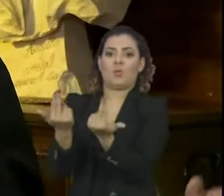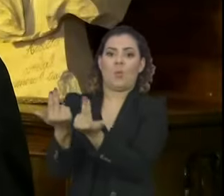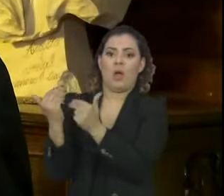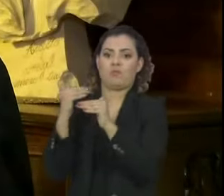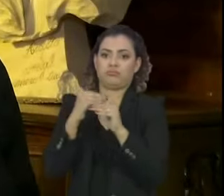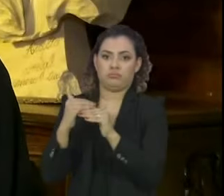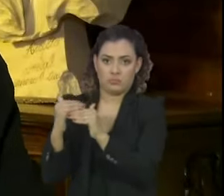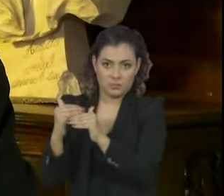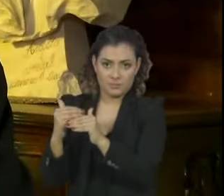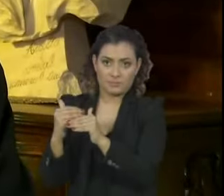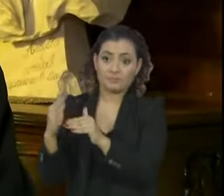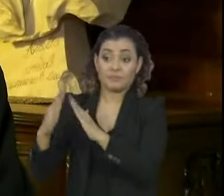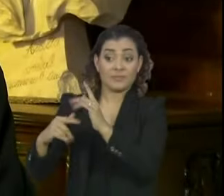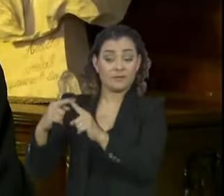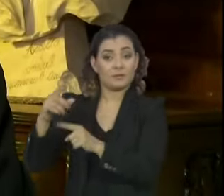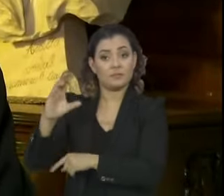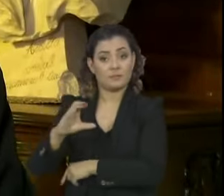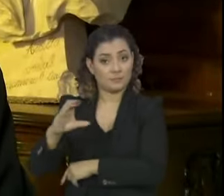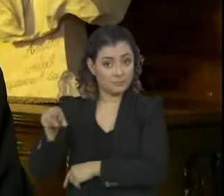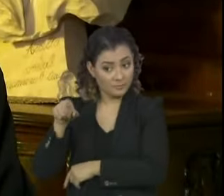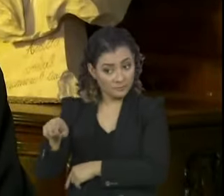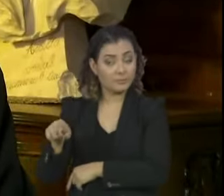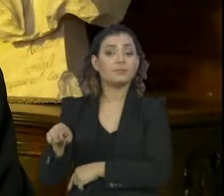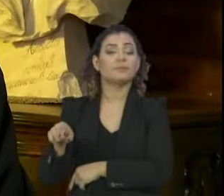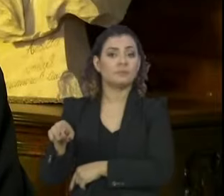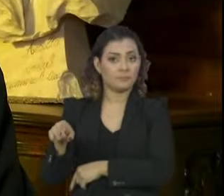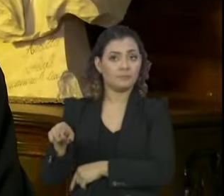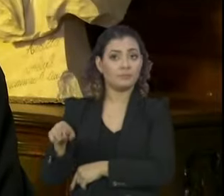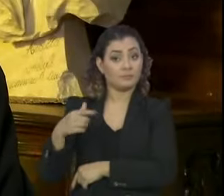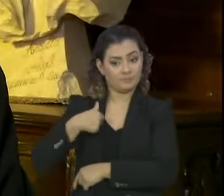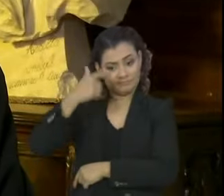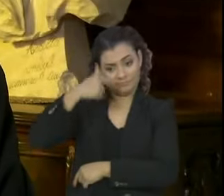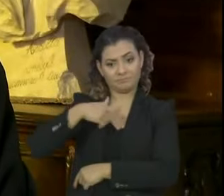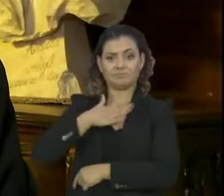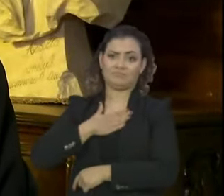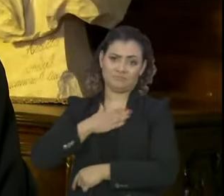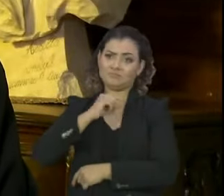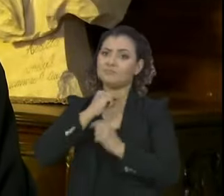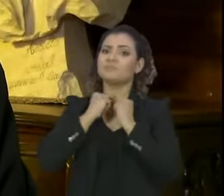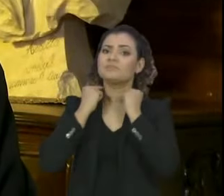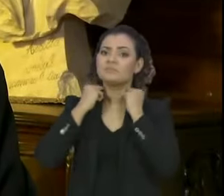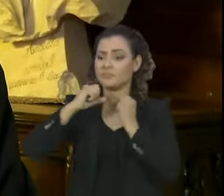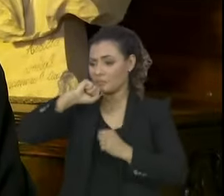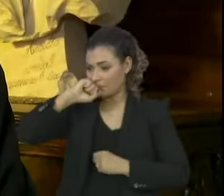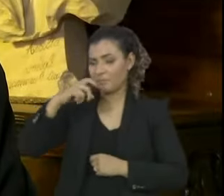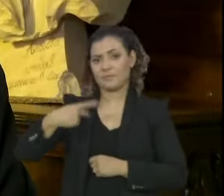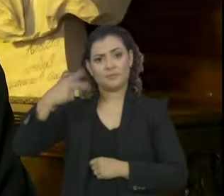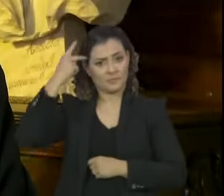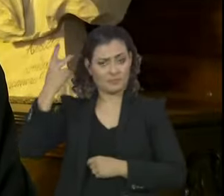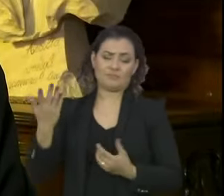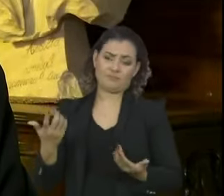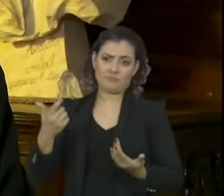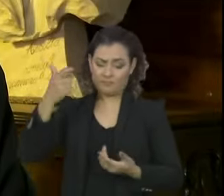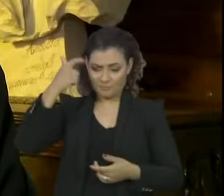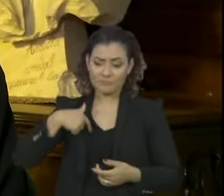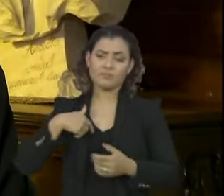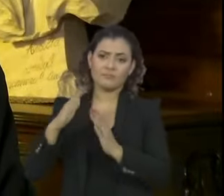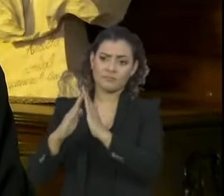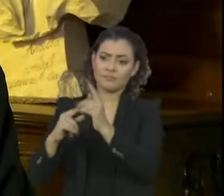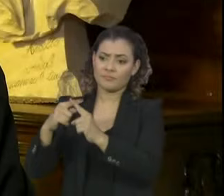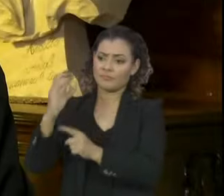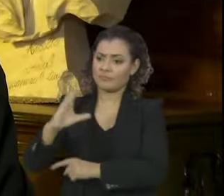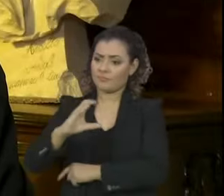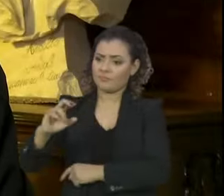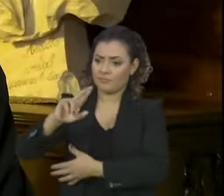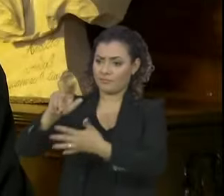na igreja católica por exemplo e o seu Arcebispo de São Paulo e tem aqui na Arquidiocese de São Paulo católicos